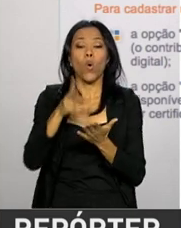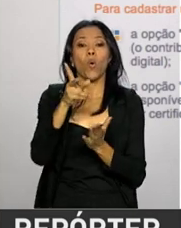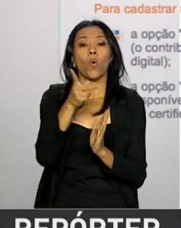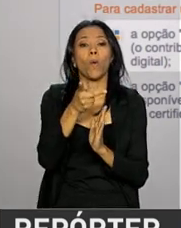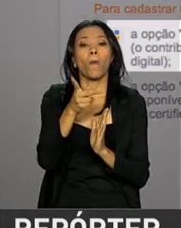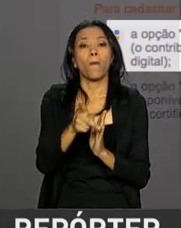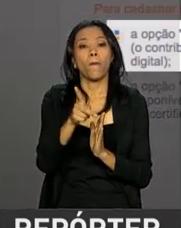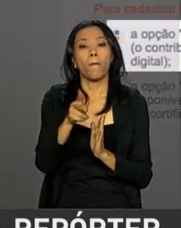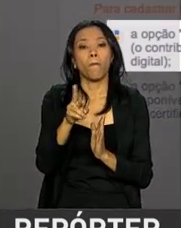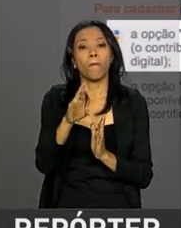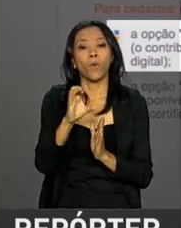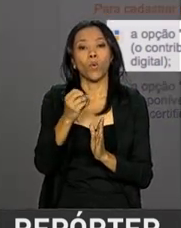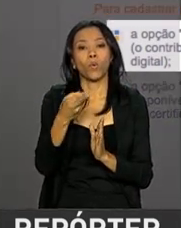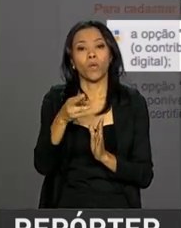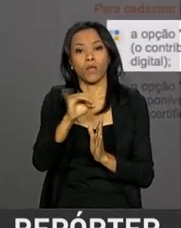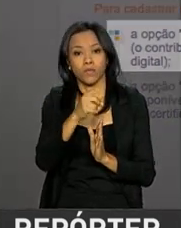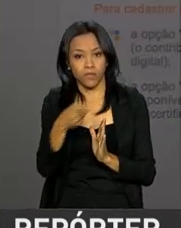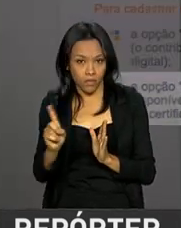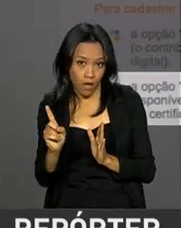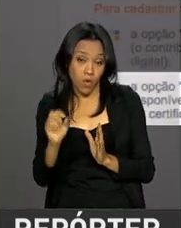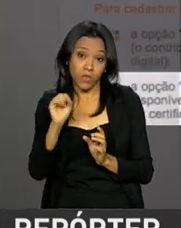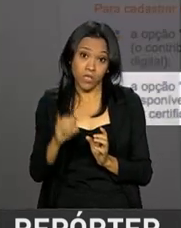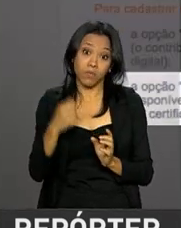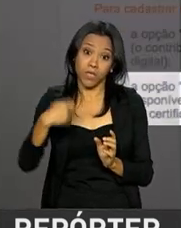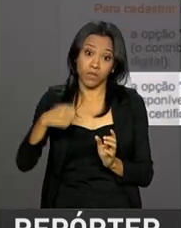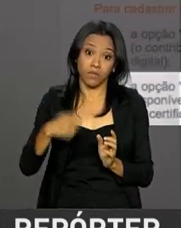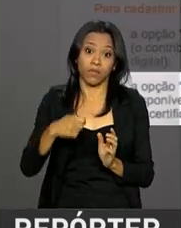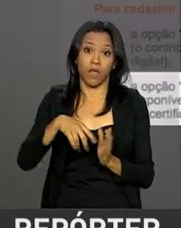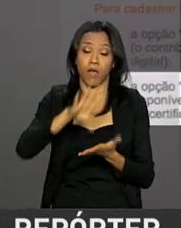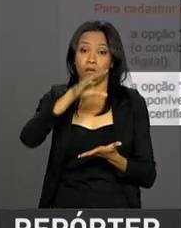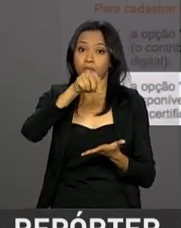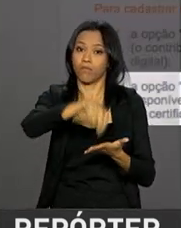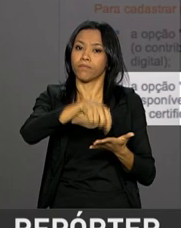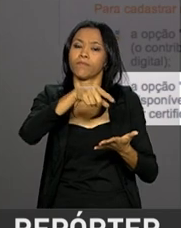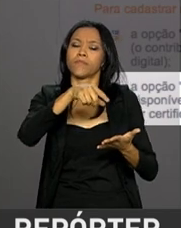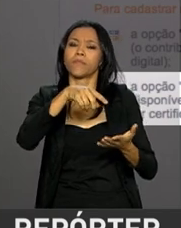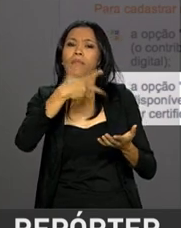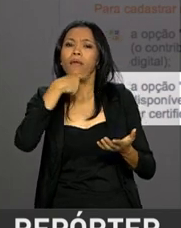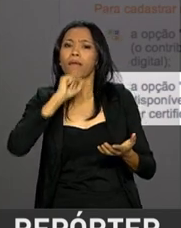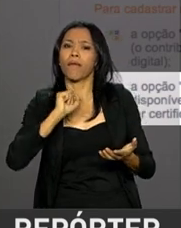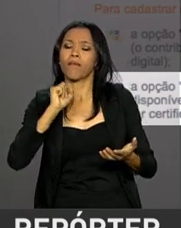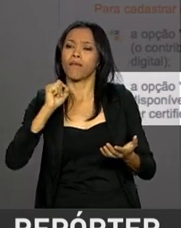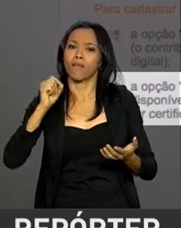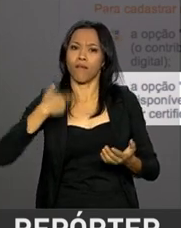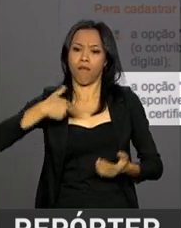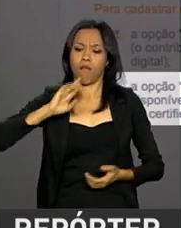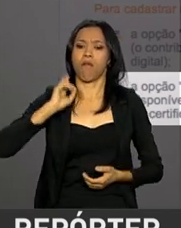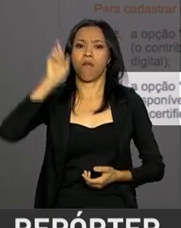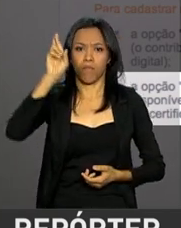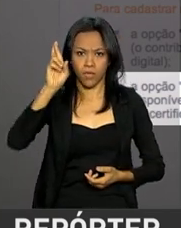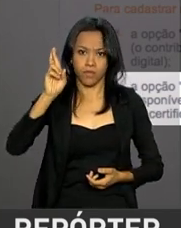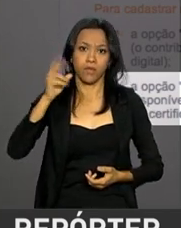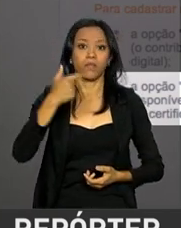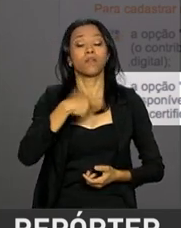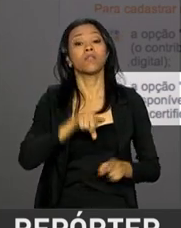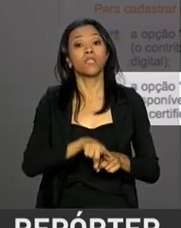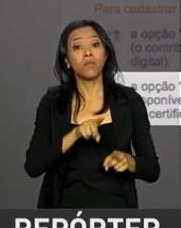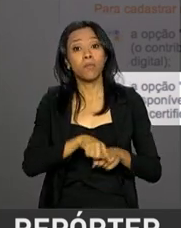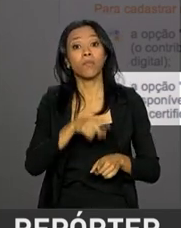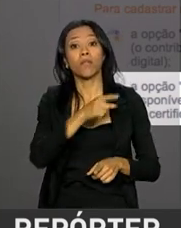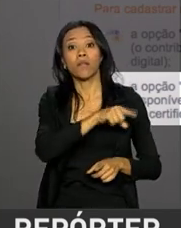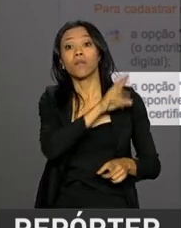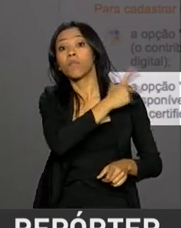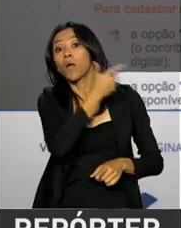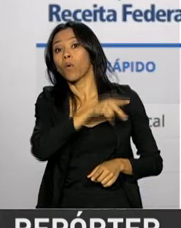caso em que é necessário o certificado digital da receita tanto para quem está representando quanto para quem será